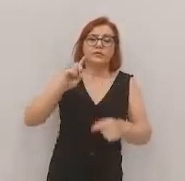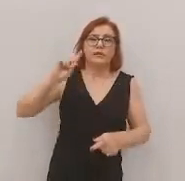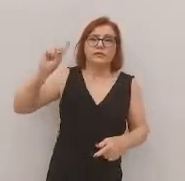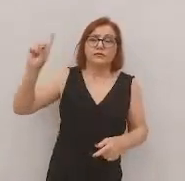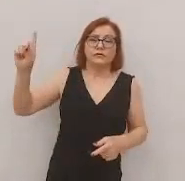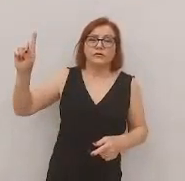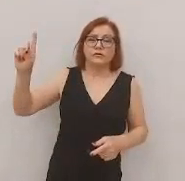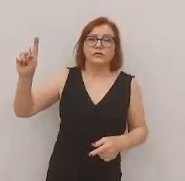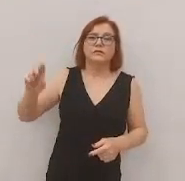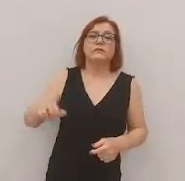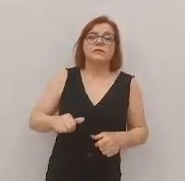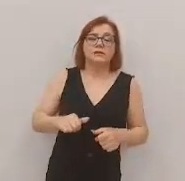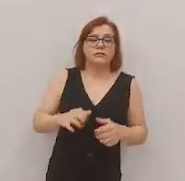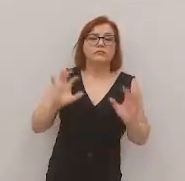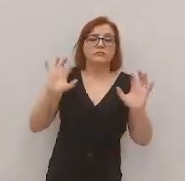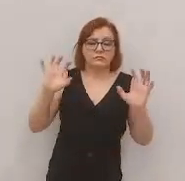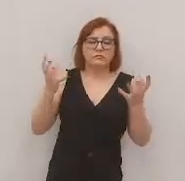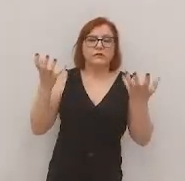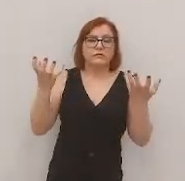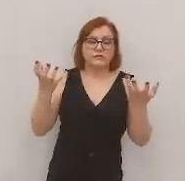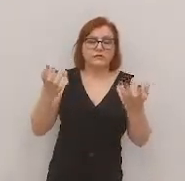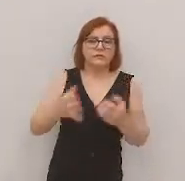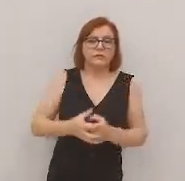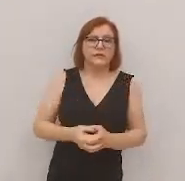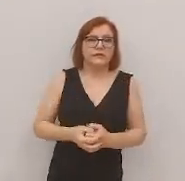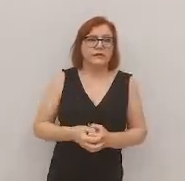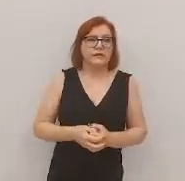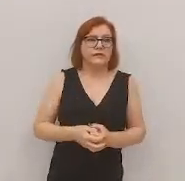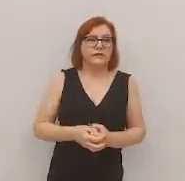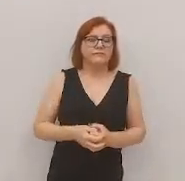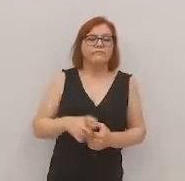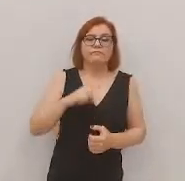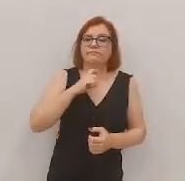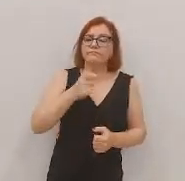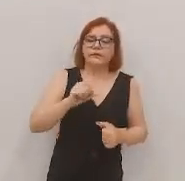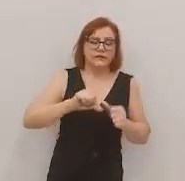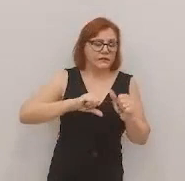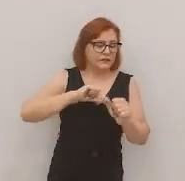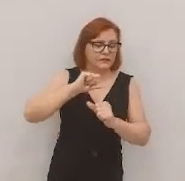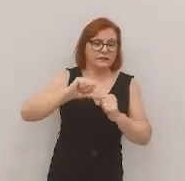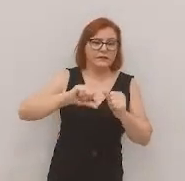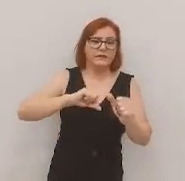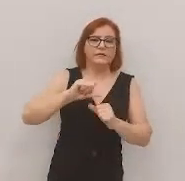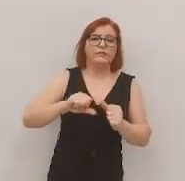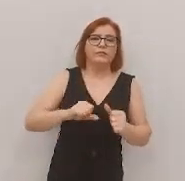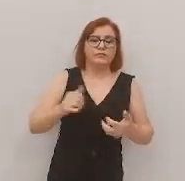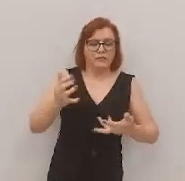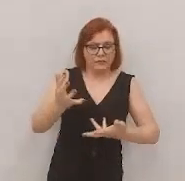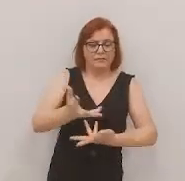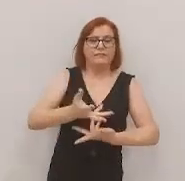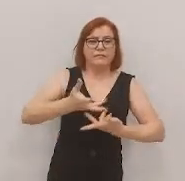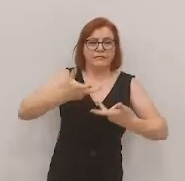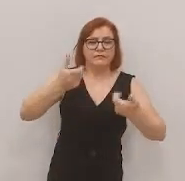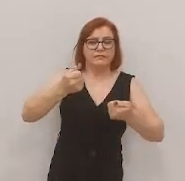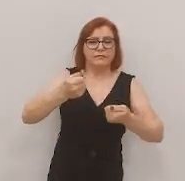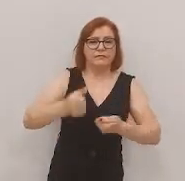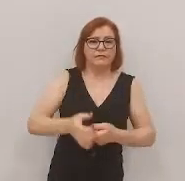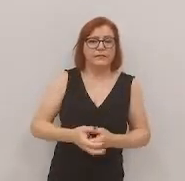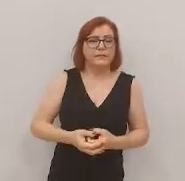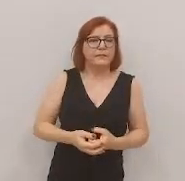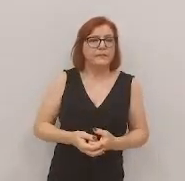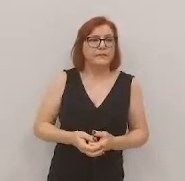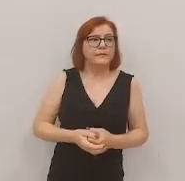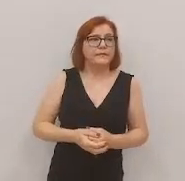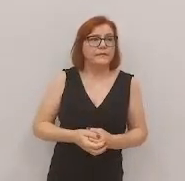ser estabelecida. Amém. Oh, Senhor Jesus, isso é maravilhoso.